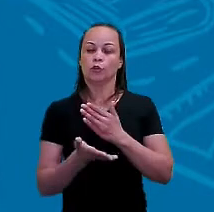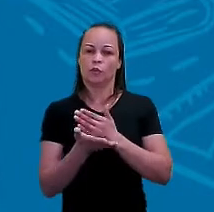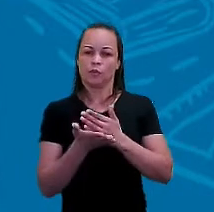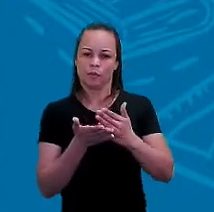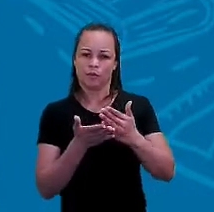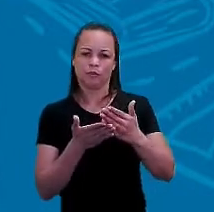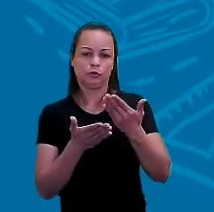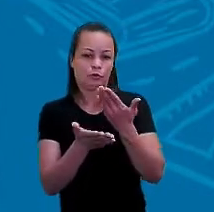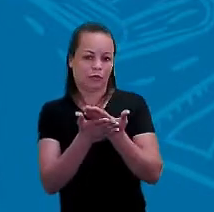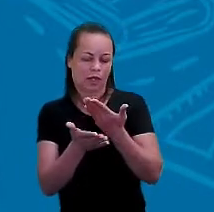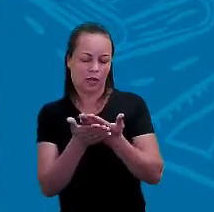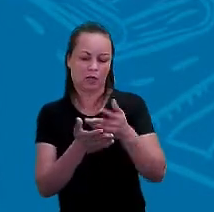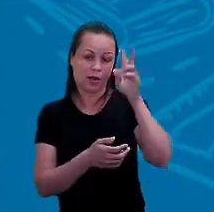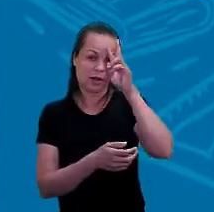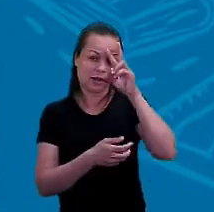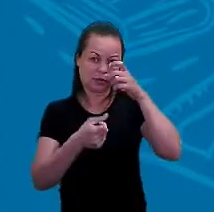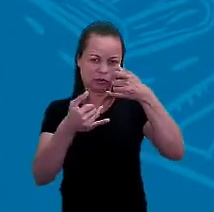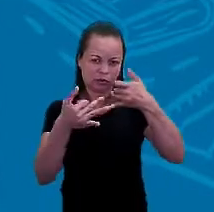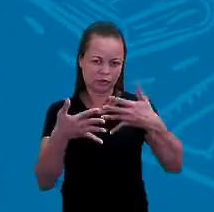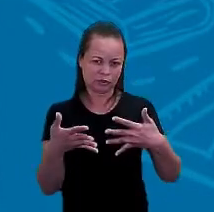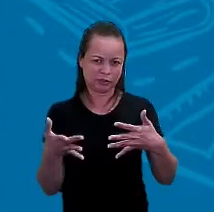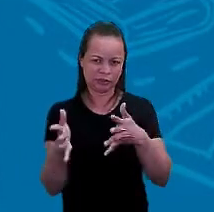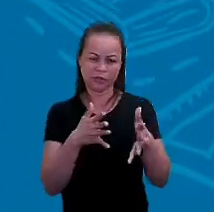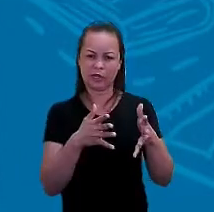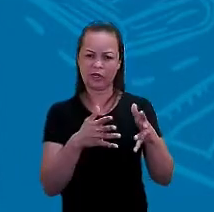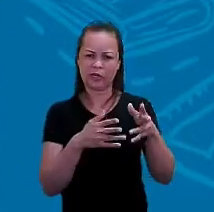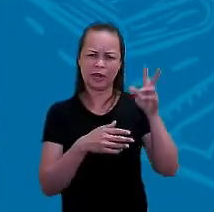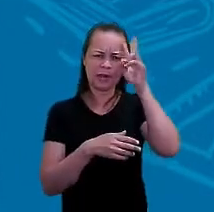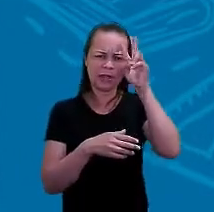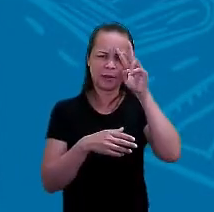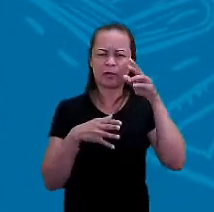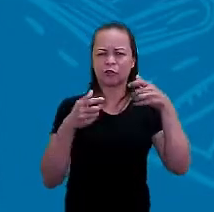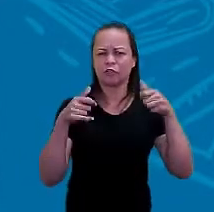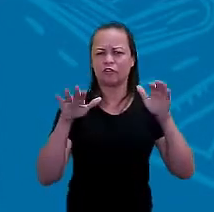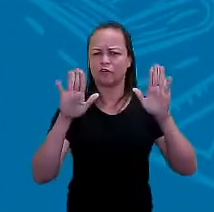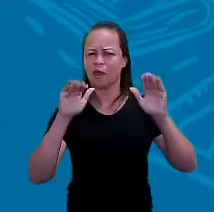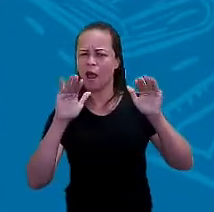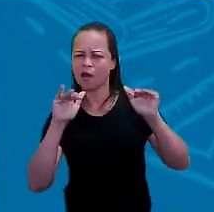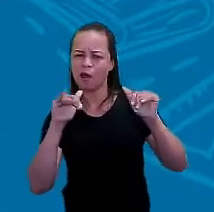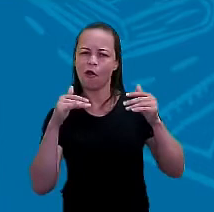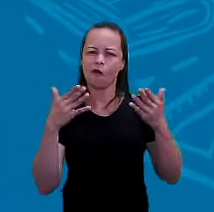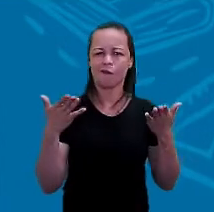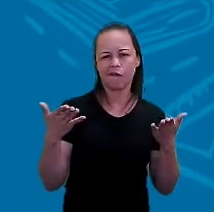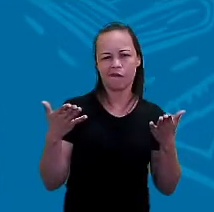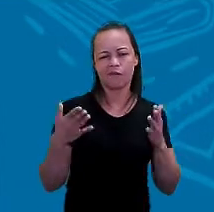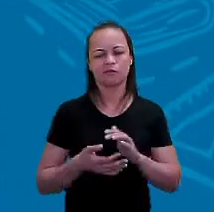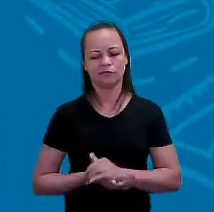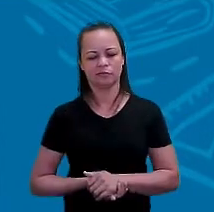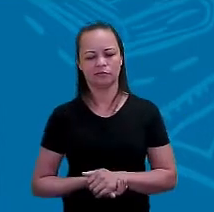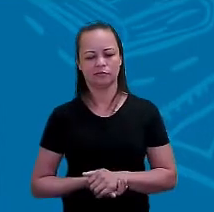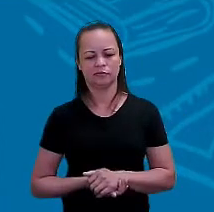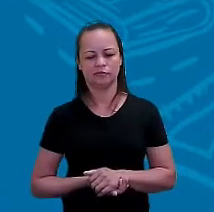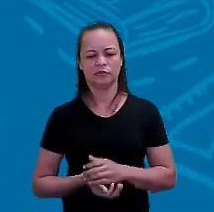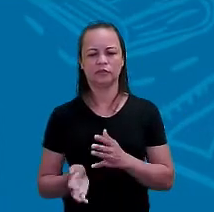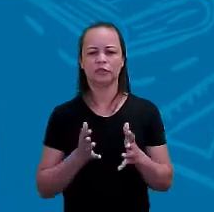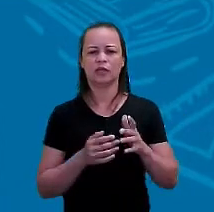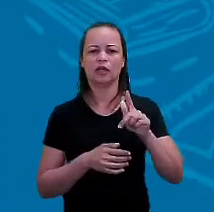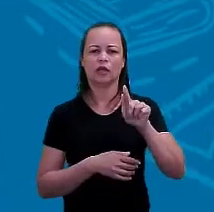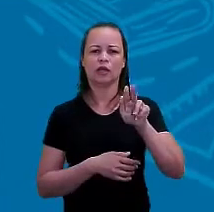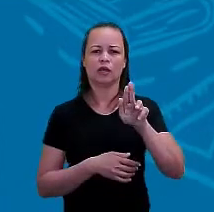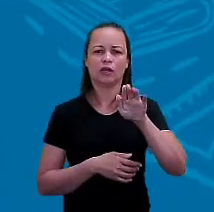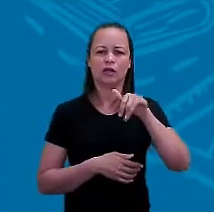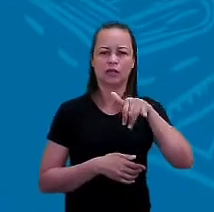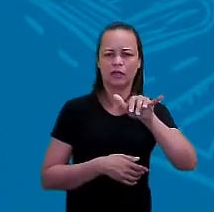Lembra que eu disse para vocês assim? Eu já comecei dizendo, hi guys, hello guys. Lembra? E aí, o que é isso? Oi